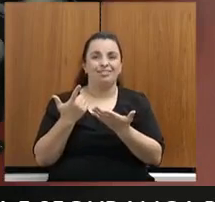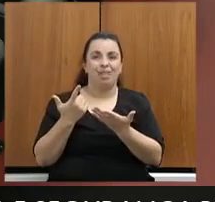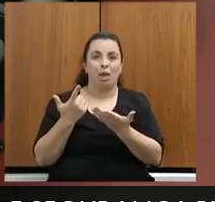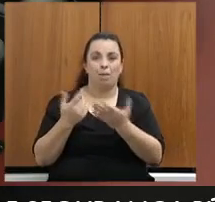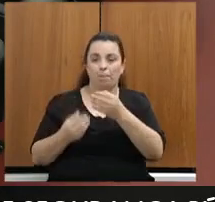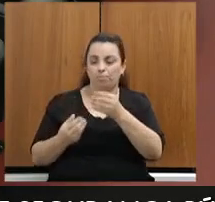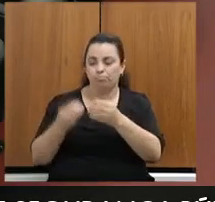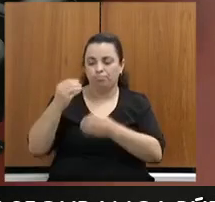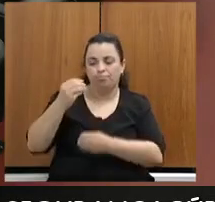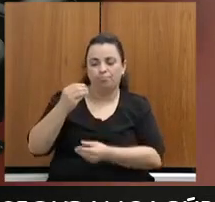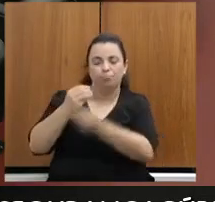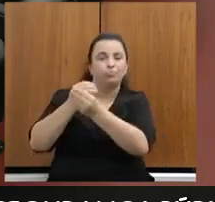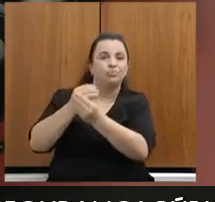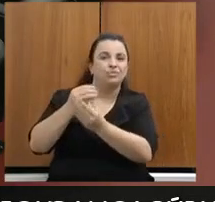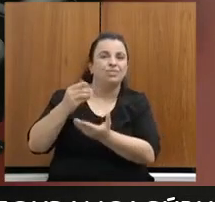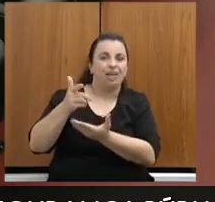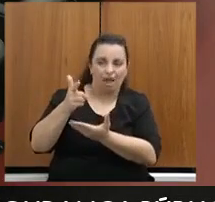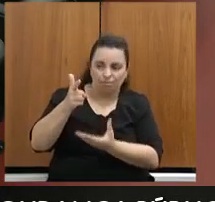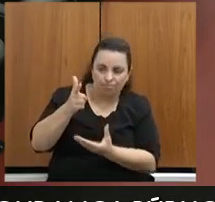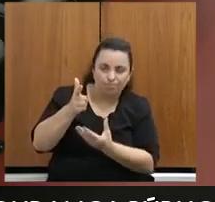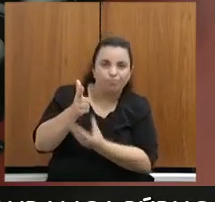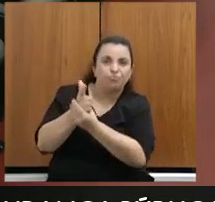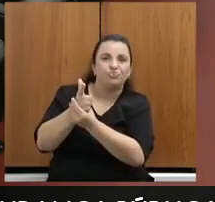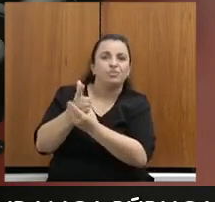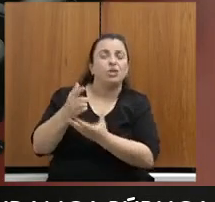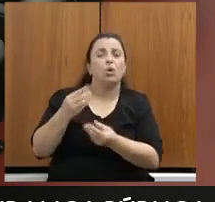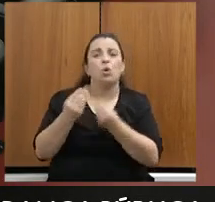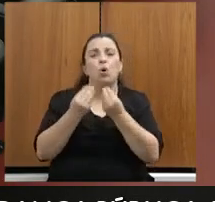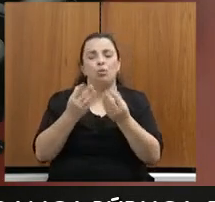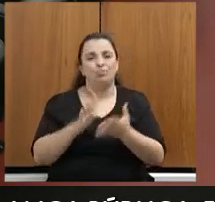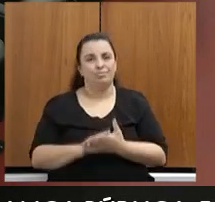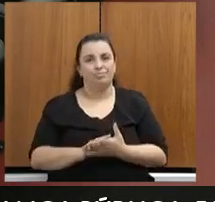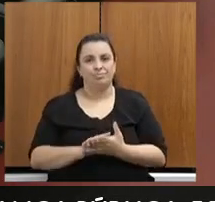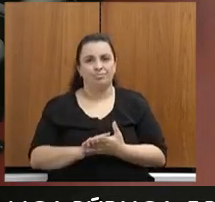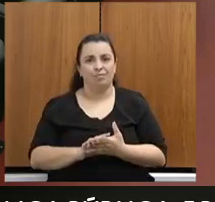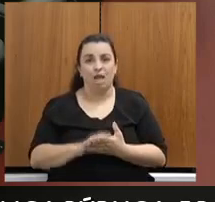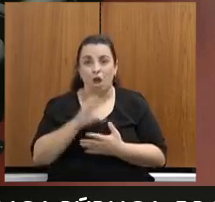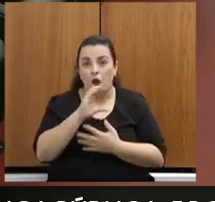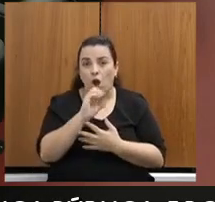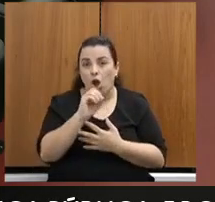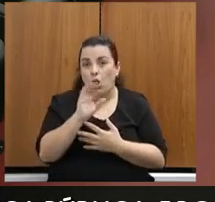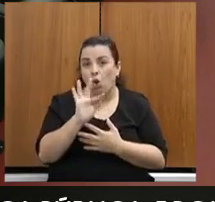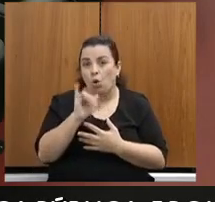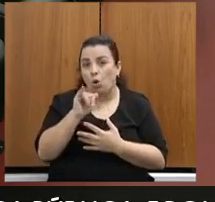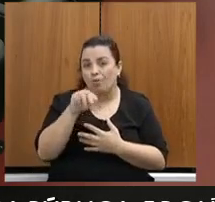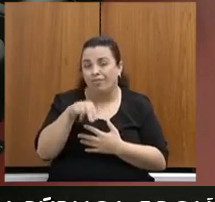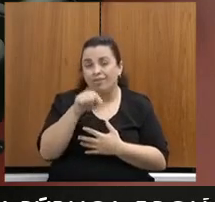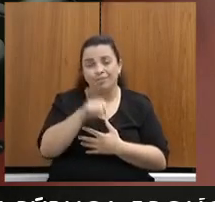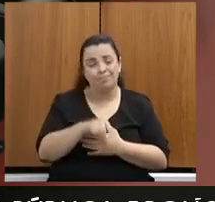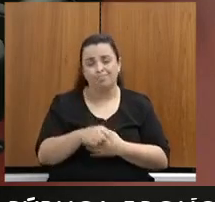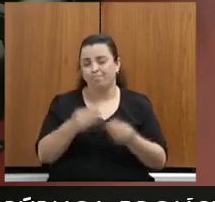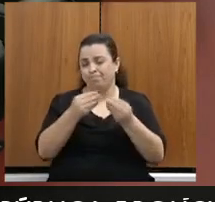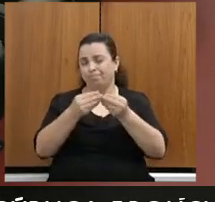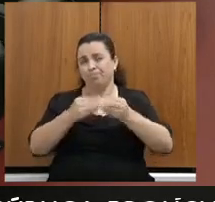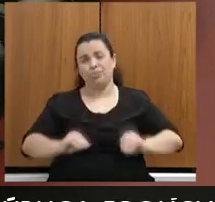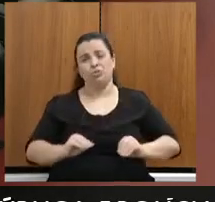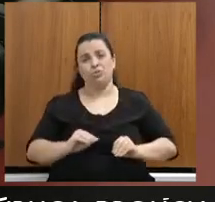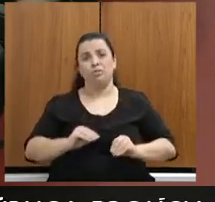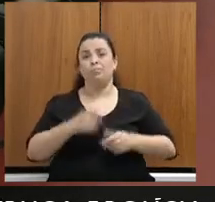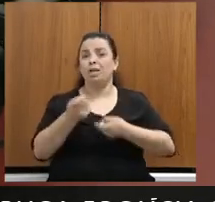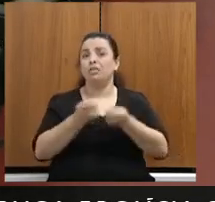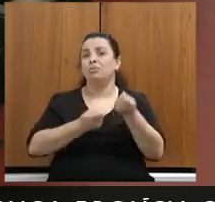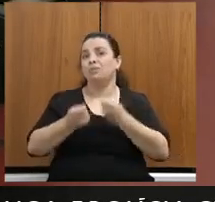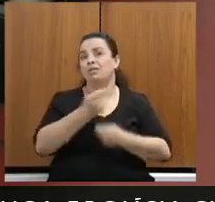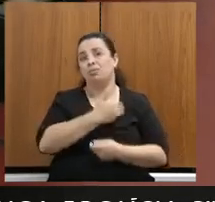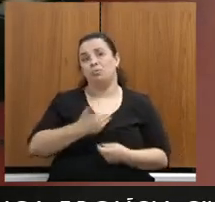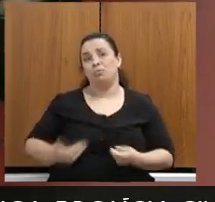cor fim a tal da cor fim tem sido um desastre pode administração pública em relação as